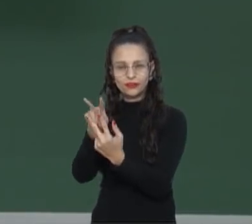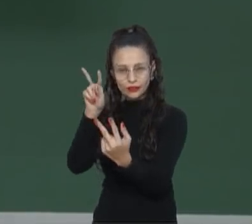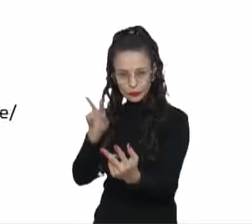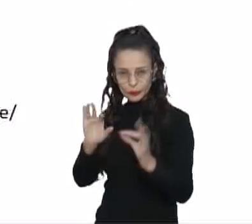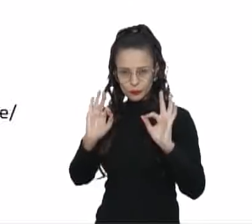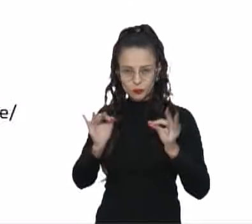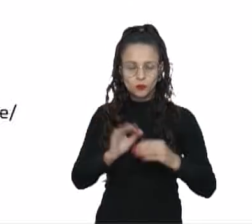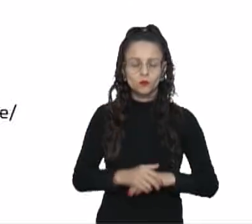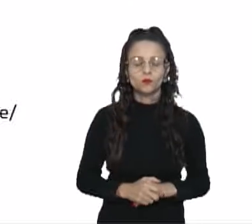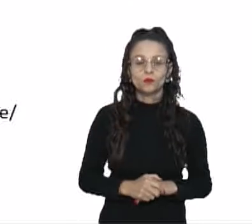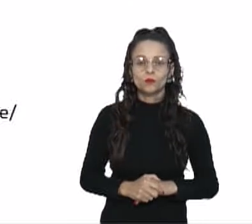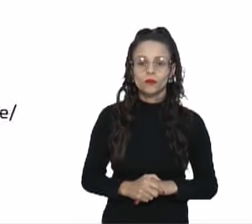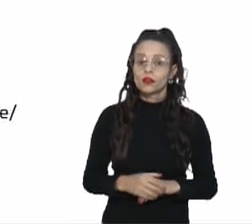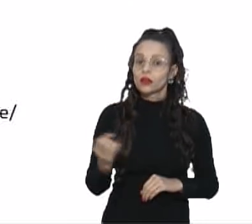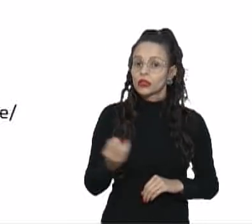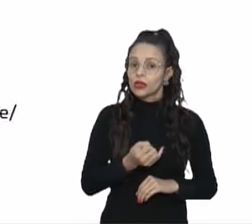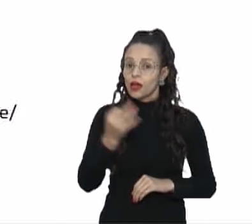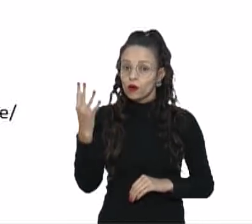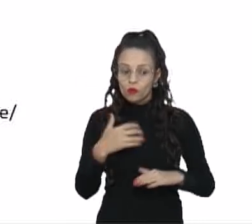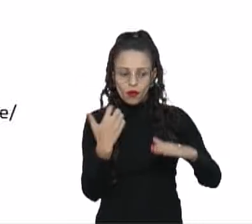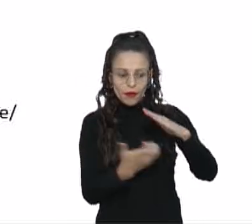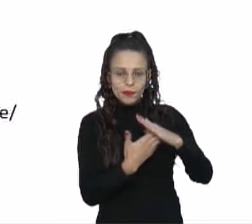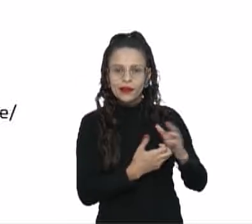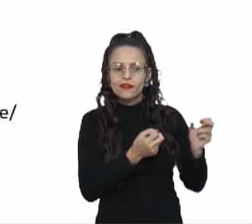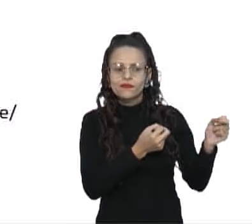Não, algumas empresas de fato vendem água